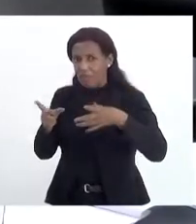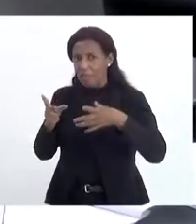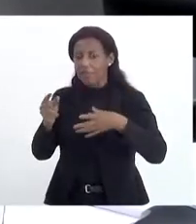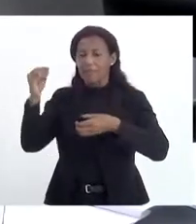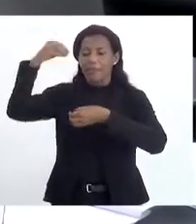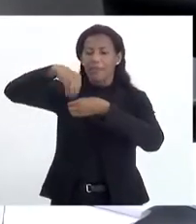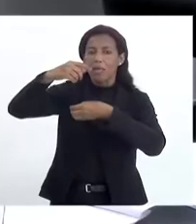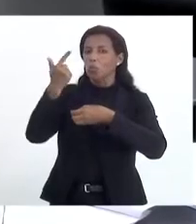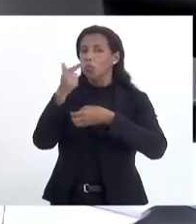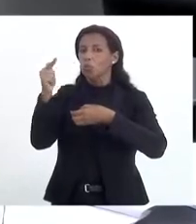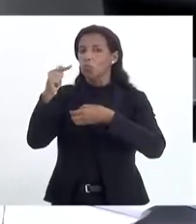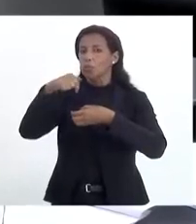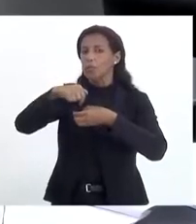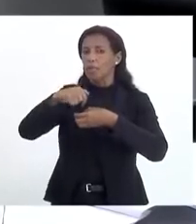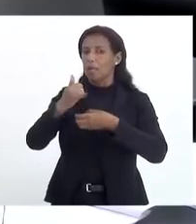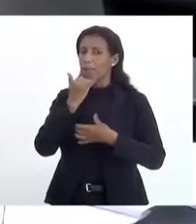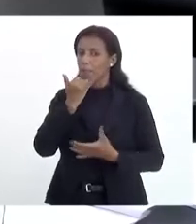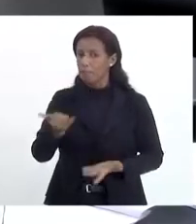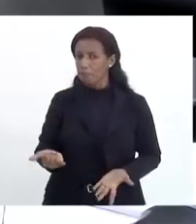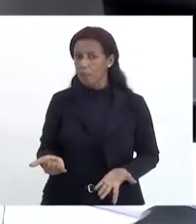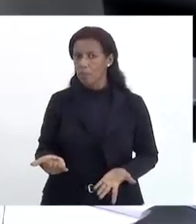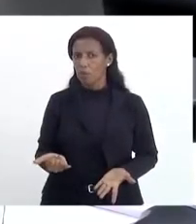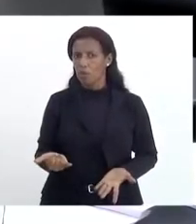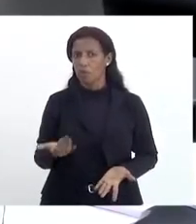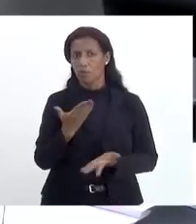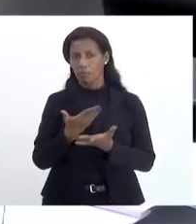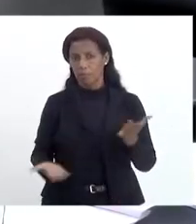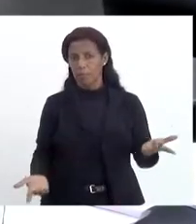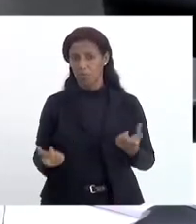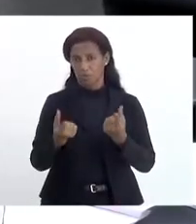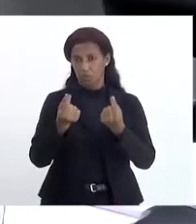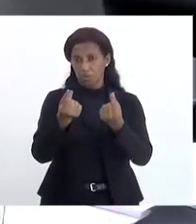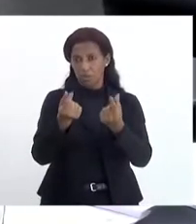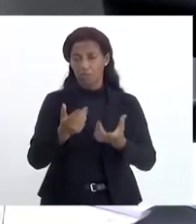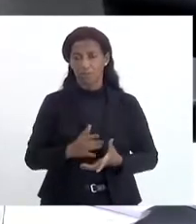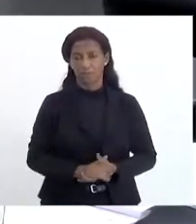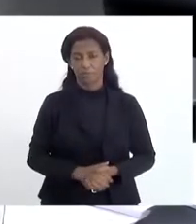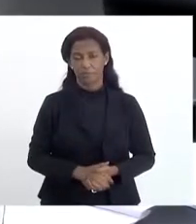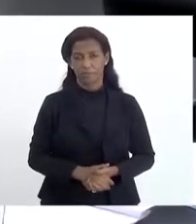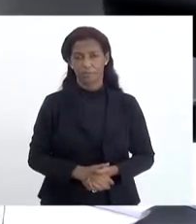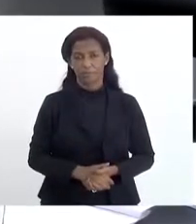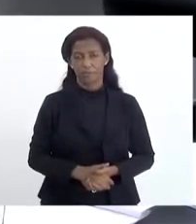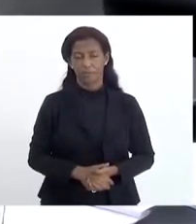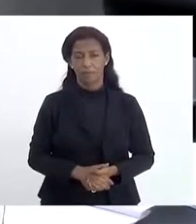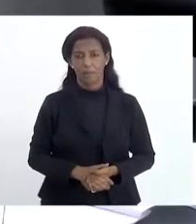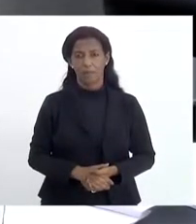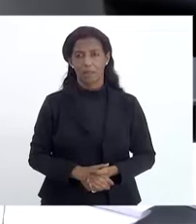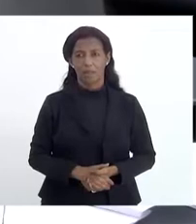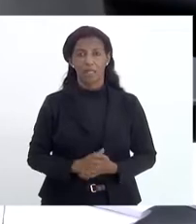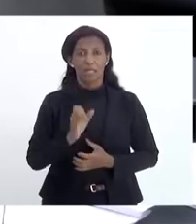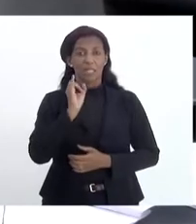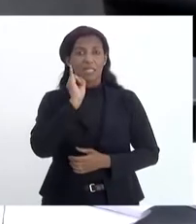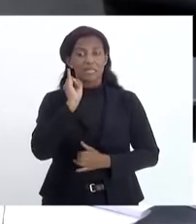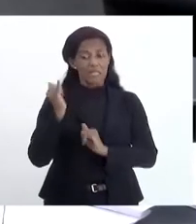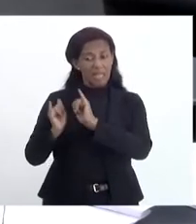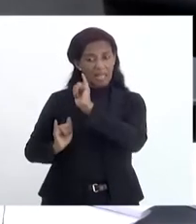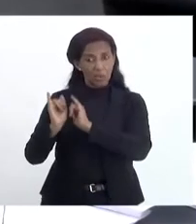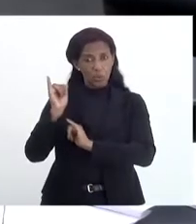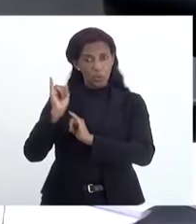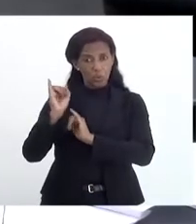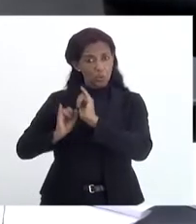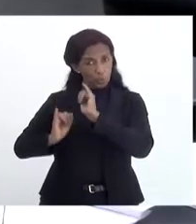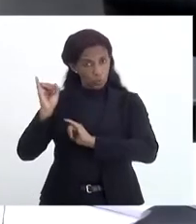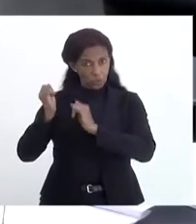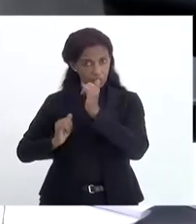básica, o senhor me perdoa, eles vão estar perdendo dinheiro. Não, mas a indústria... Porque, se a indústria lá...